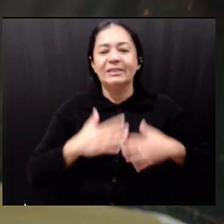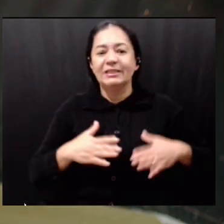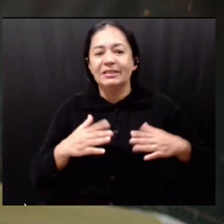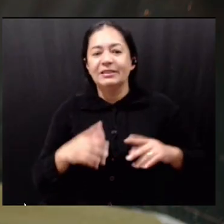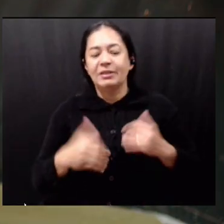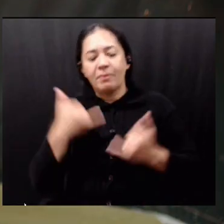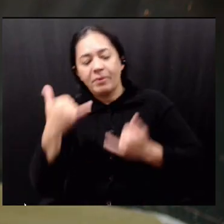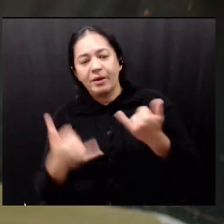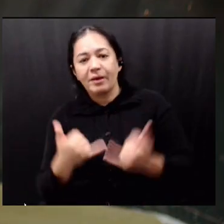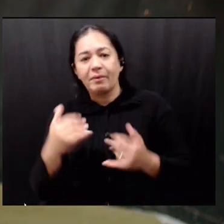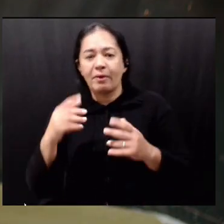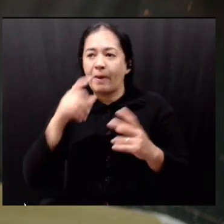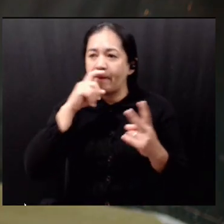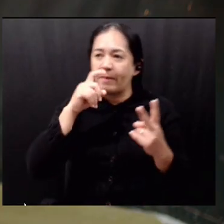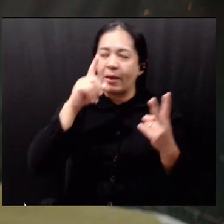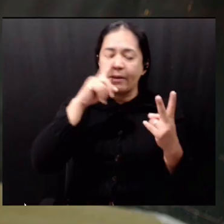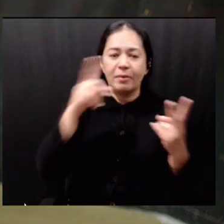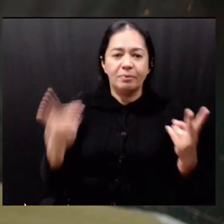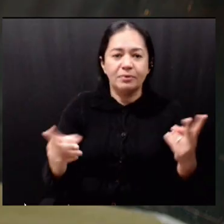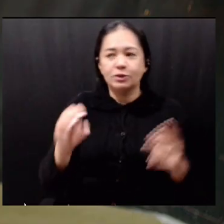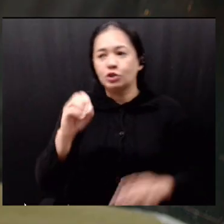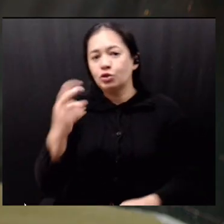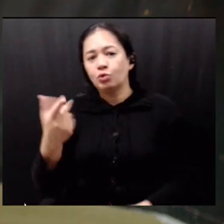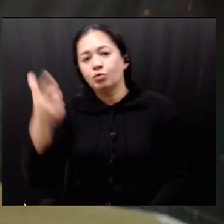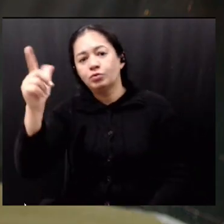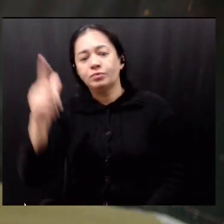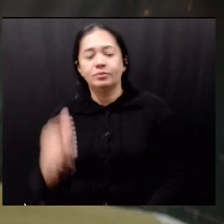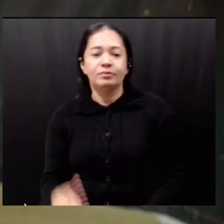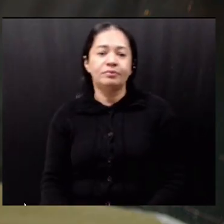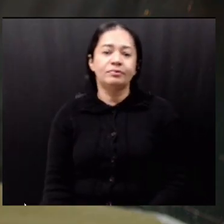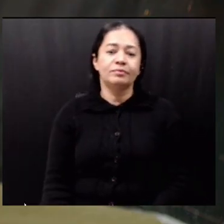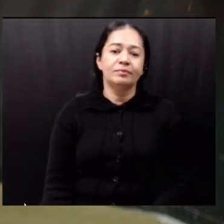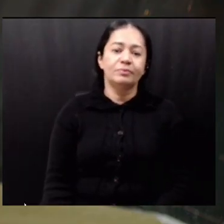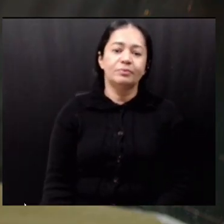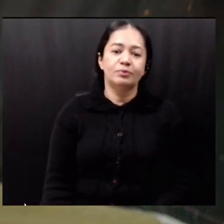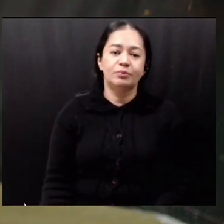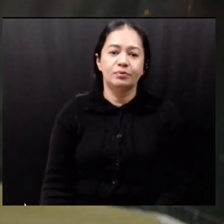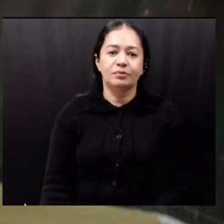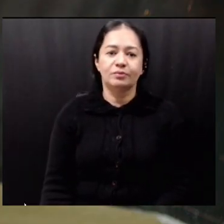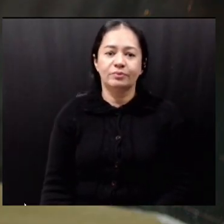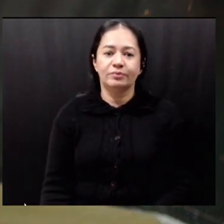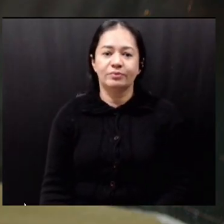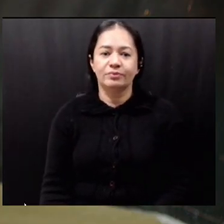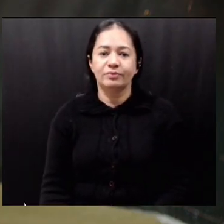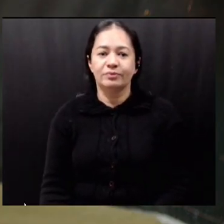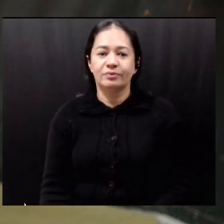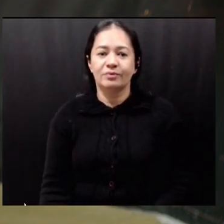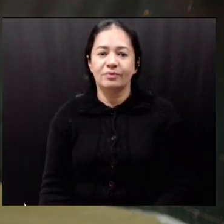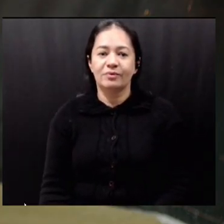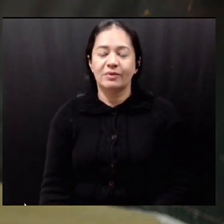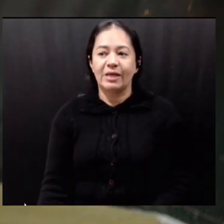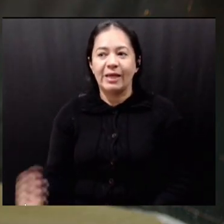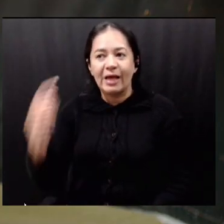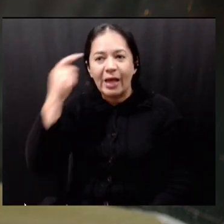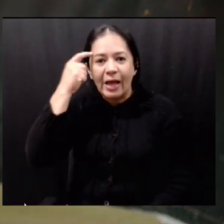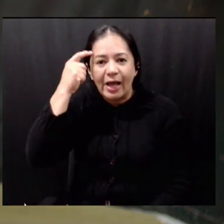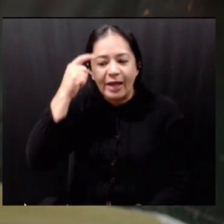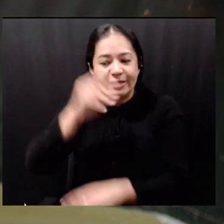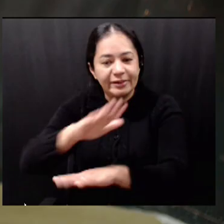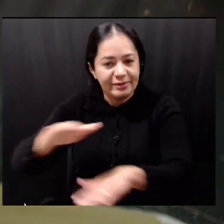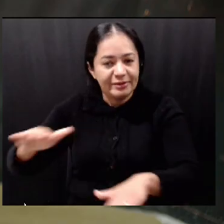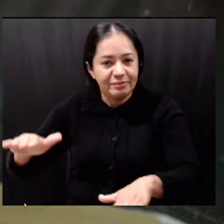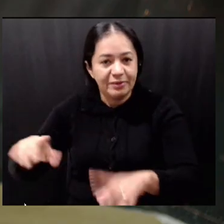papai, com a mamãe ou com o responsável. E aí, esse é o que tem na cabeça da criança, mas aí isso não acontece. Aí